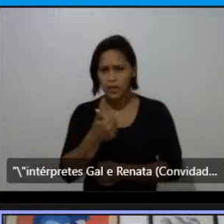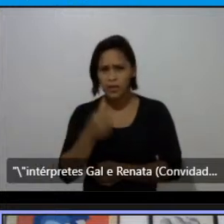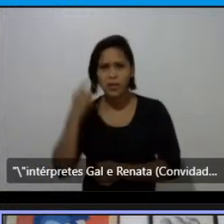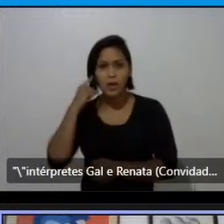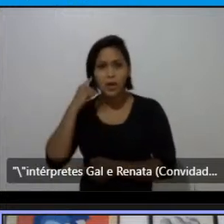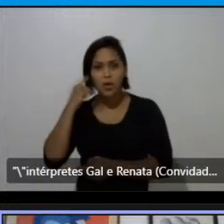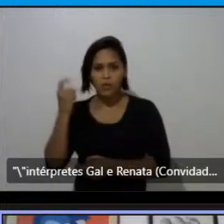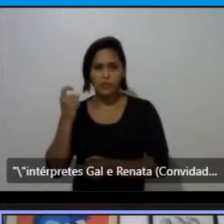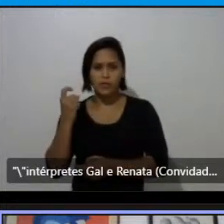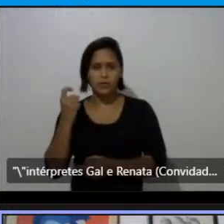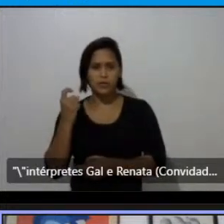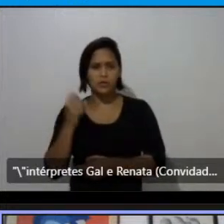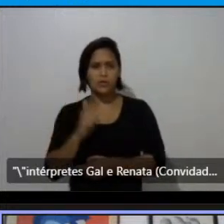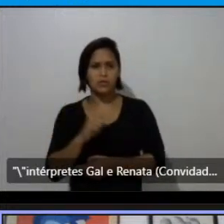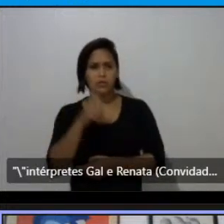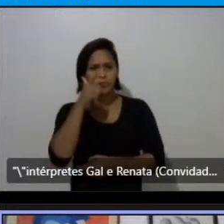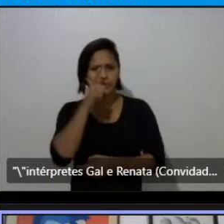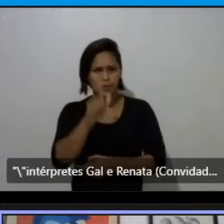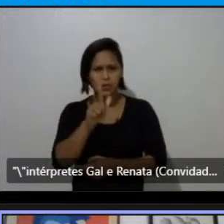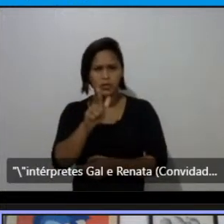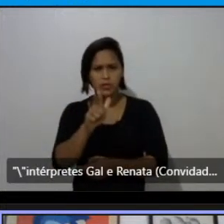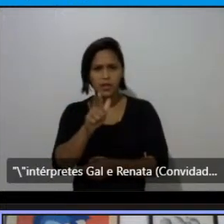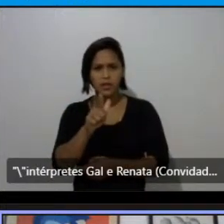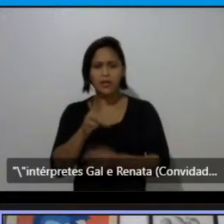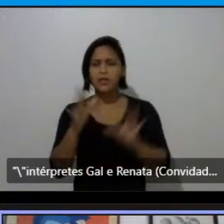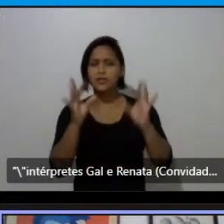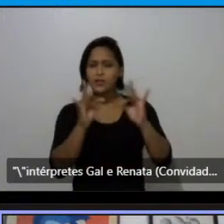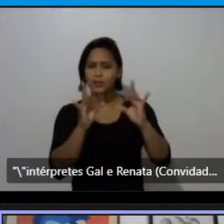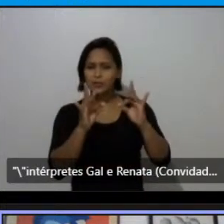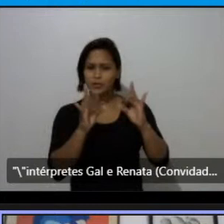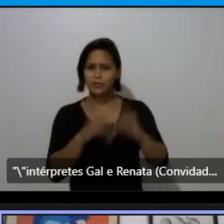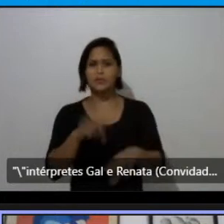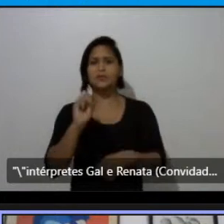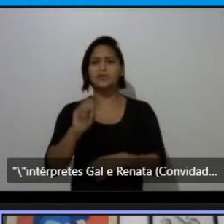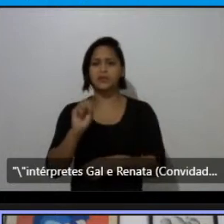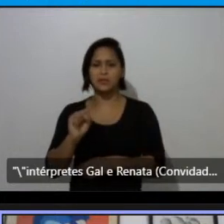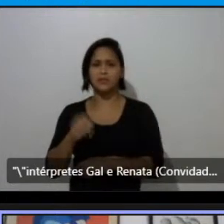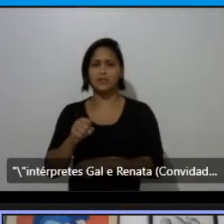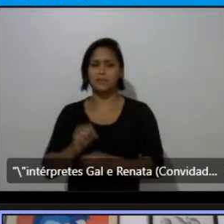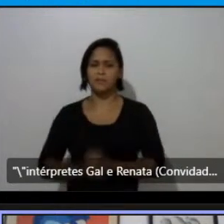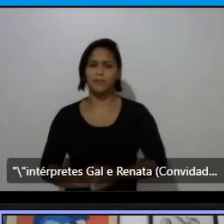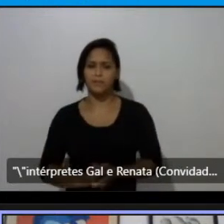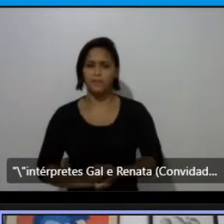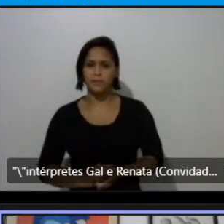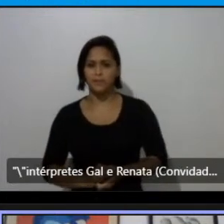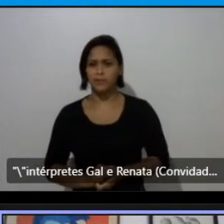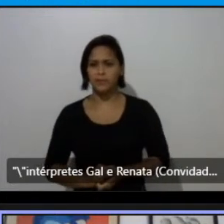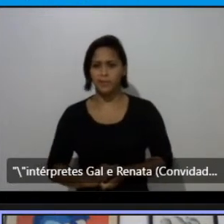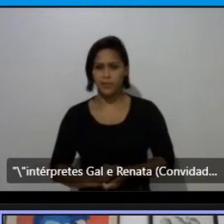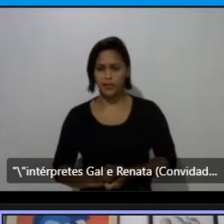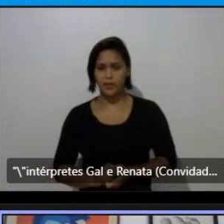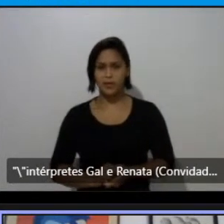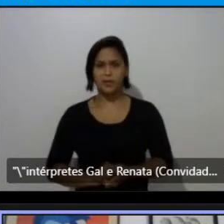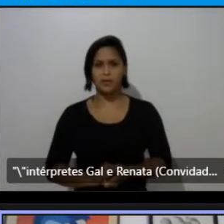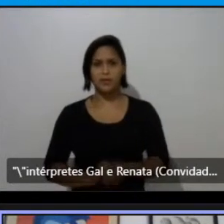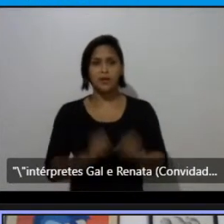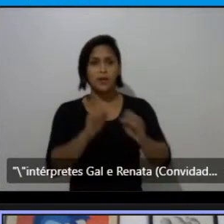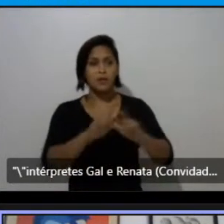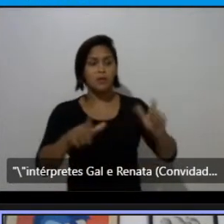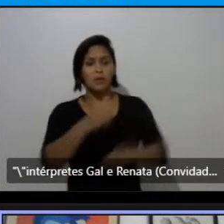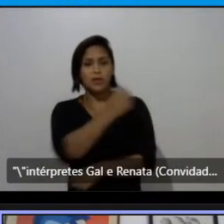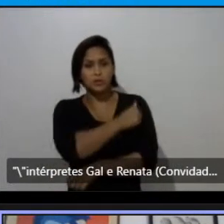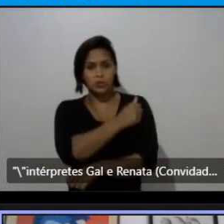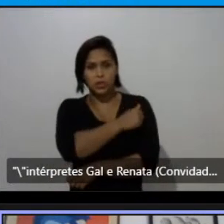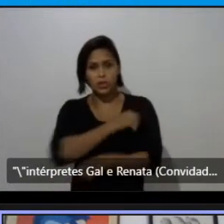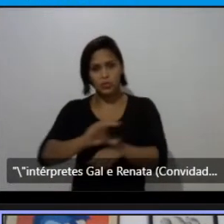ninguém, vai me dando um vazio, assim. Só me dá um feedback. Estamos ouvindo, sim. Então, tá bom. É. Para os alunos, né,